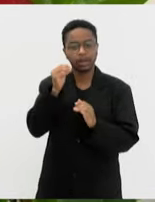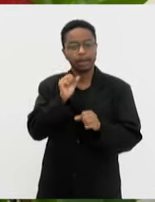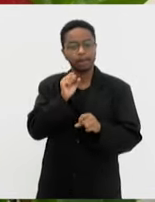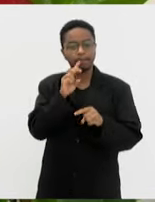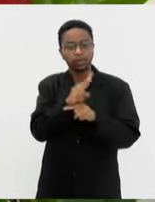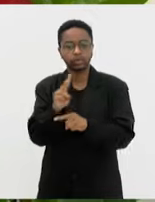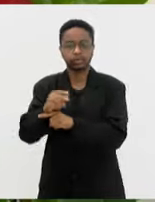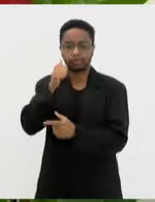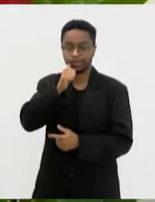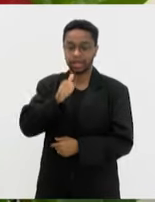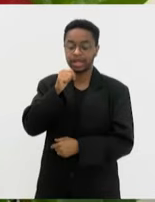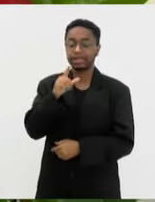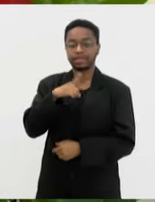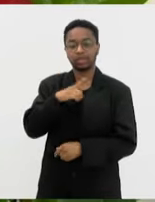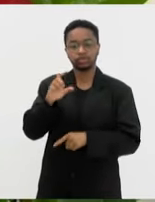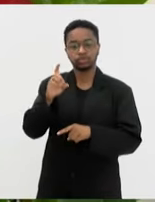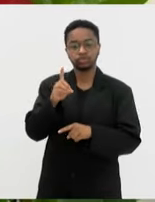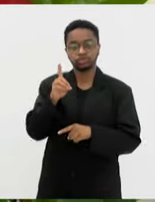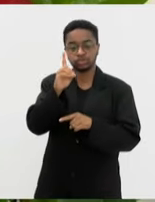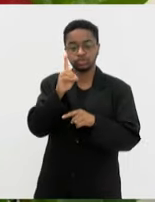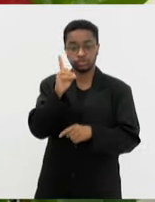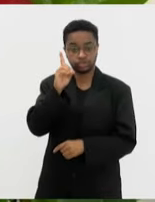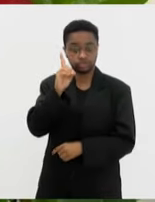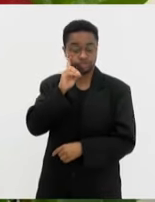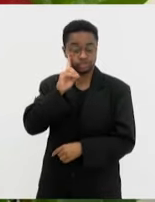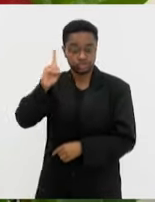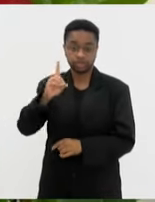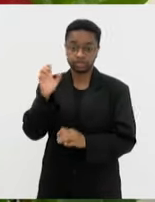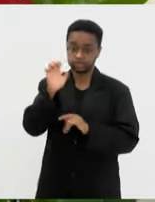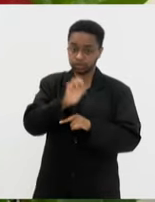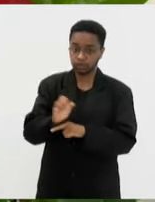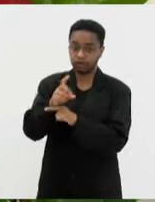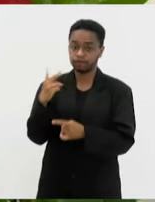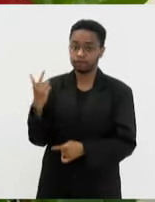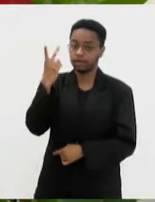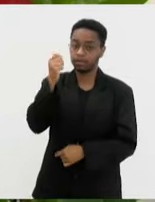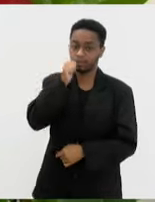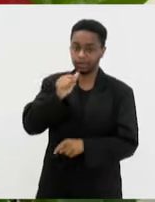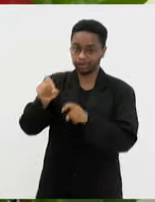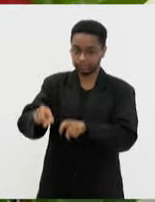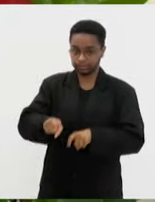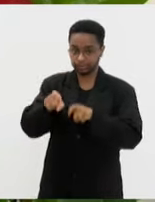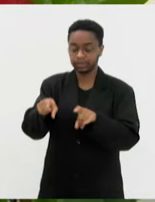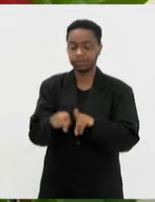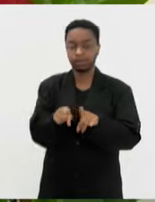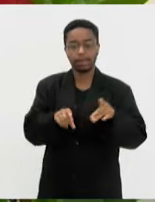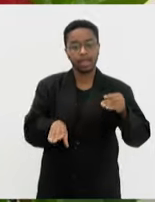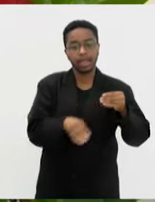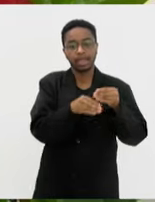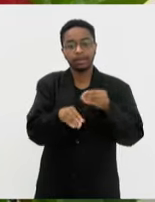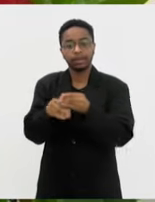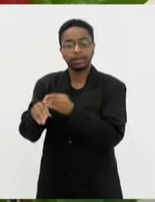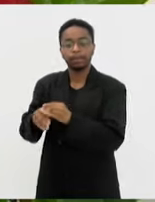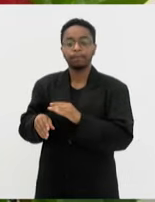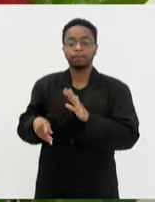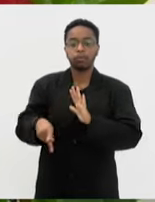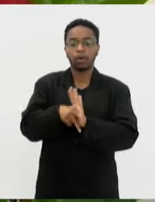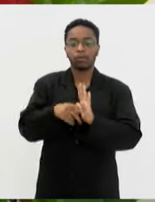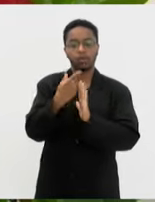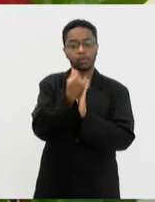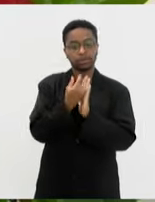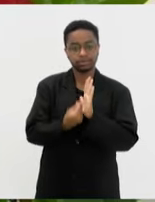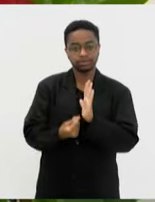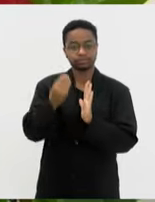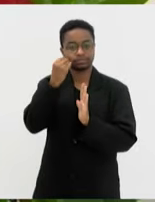Dia Estadual de Valorização da Mulher Camponesa, ao qual me orgulha muito, e emendas ao orçamento do Estado para a prevenção